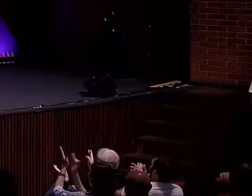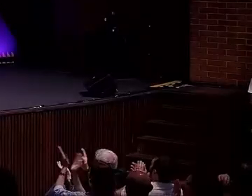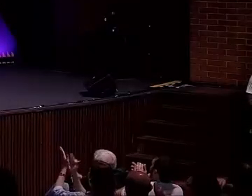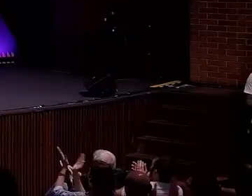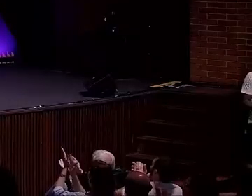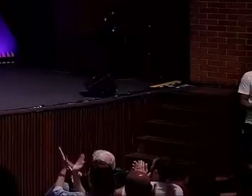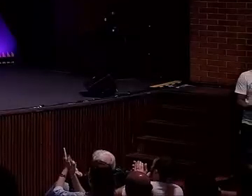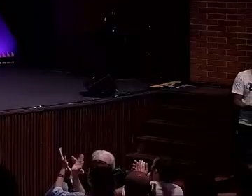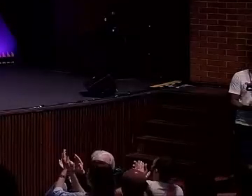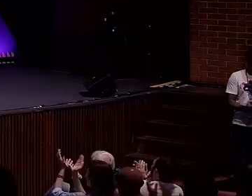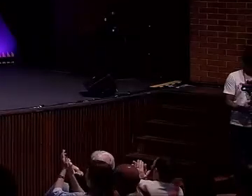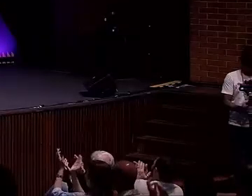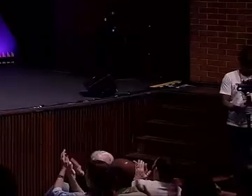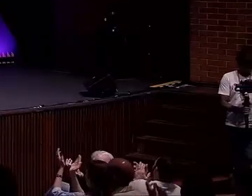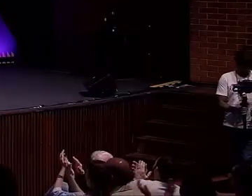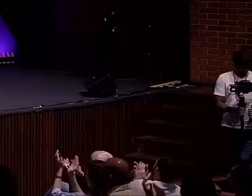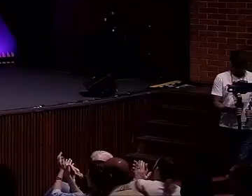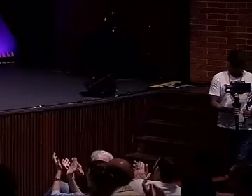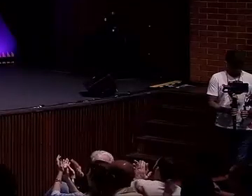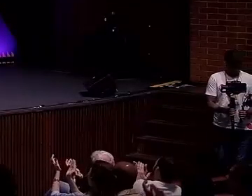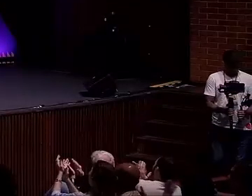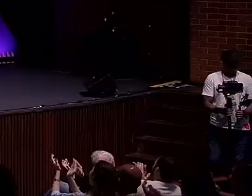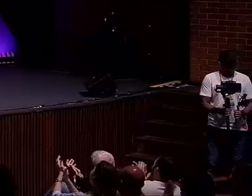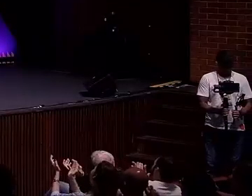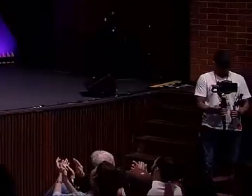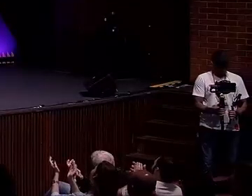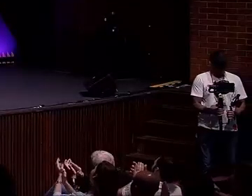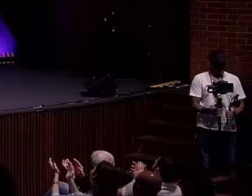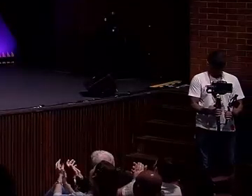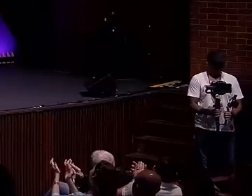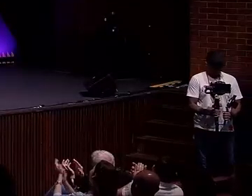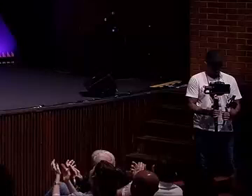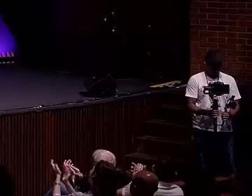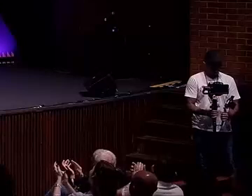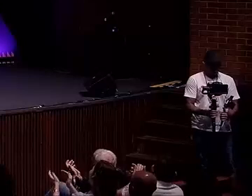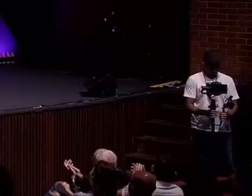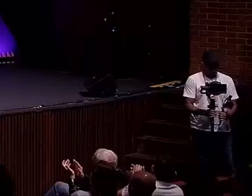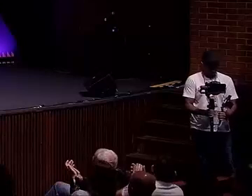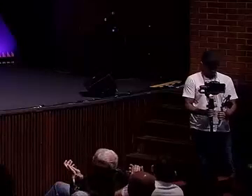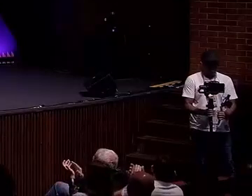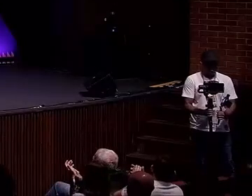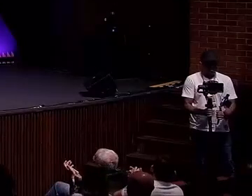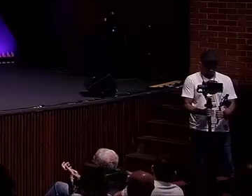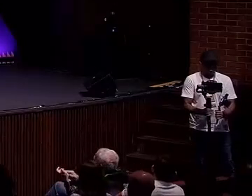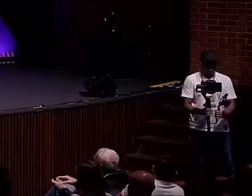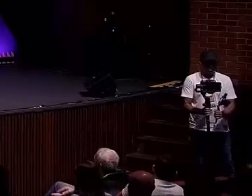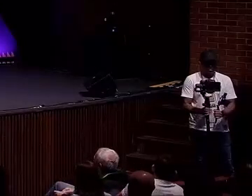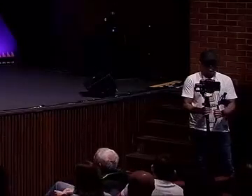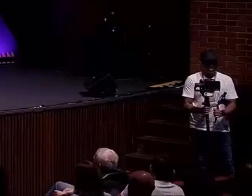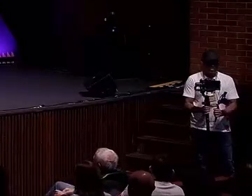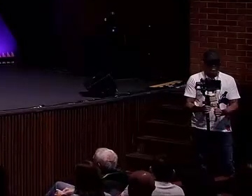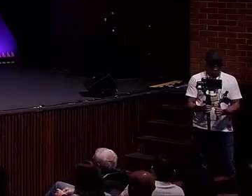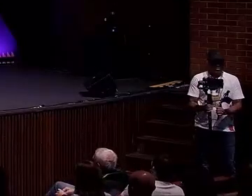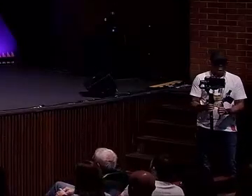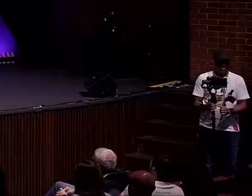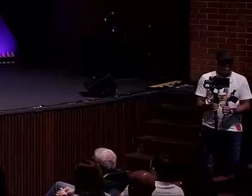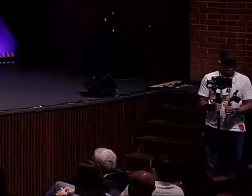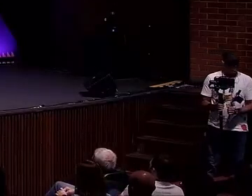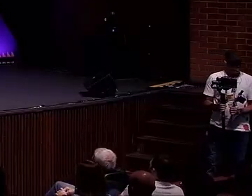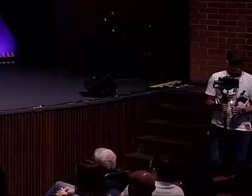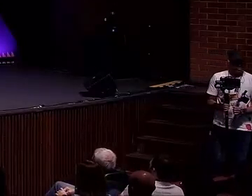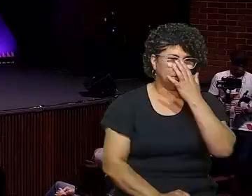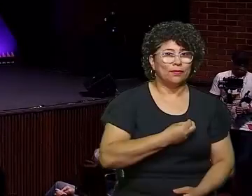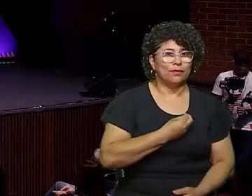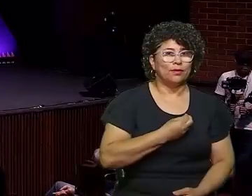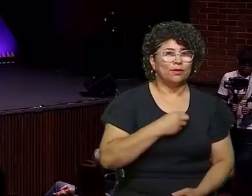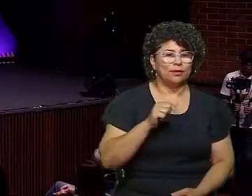rosa, amarelo, azul e laranja. Acima, lê-se: 5º Flitabira. No canto direito está um grande telão que passa ao vivo a roda